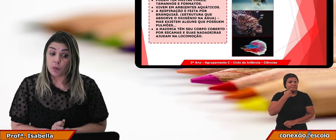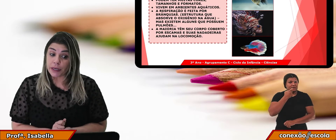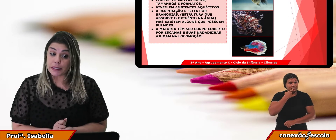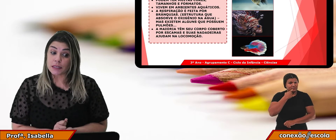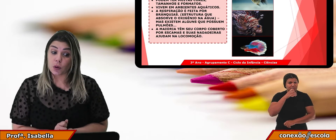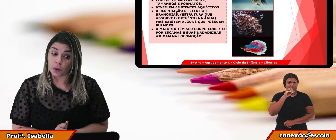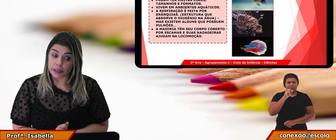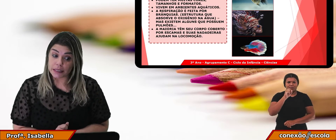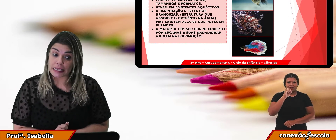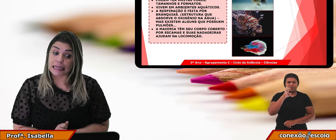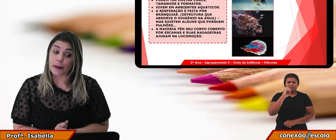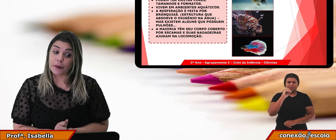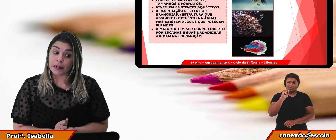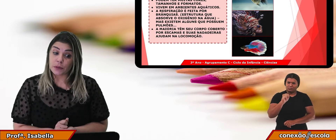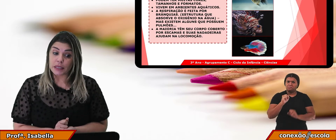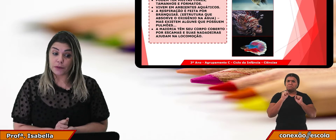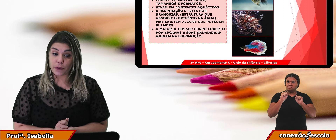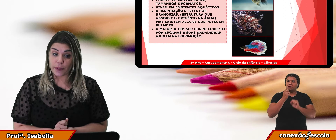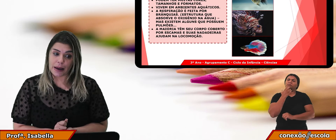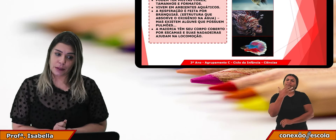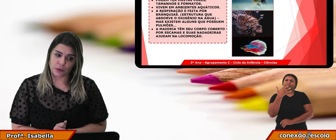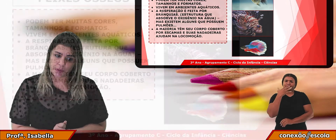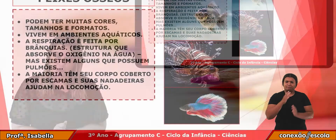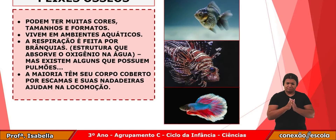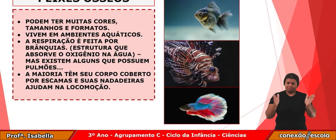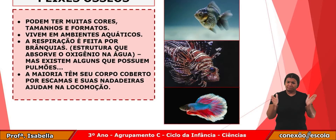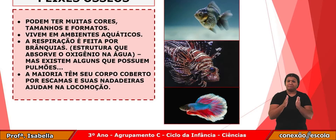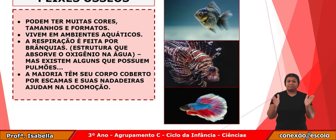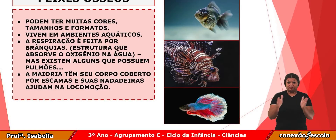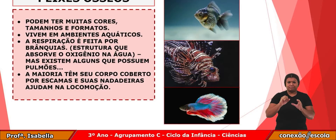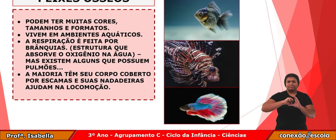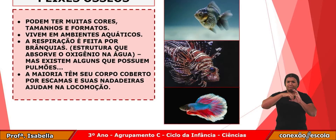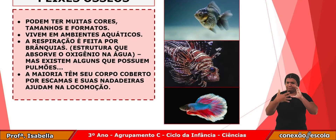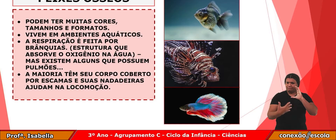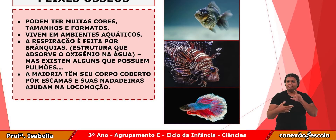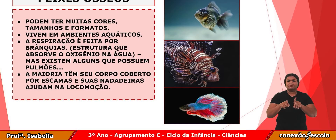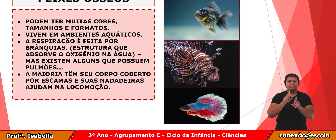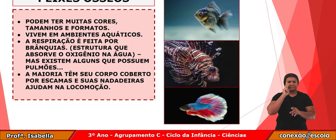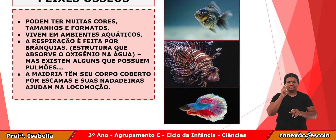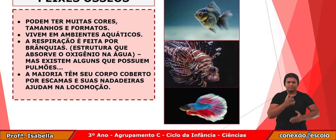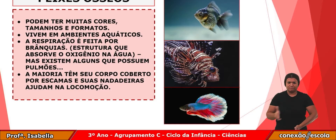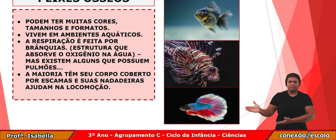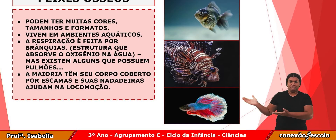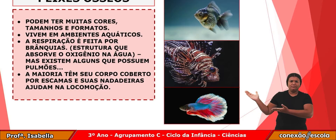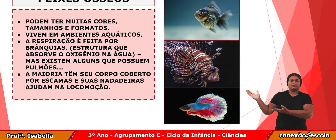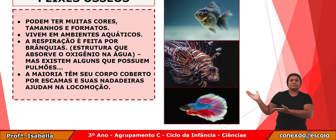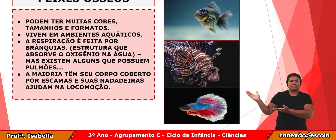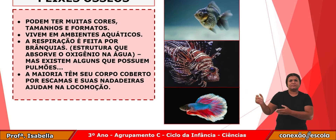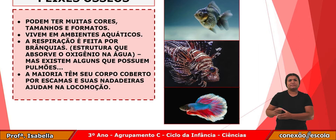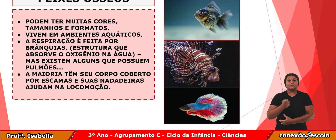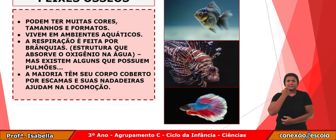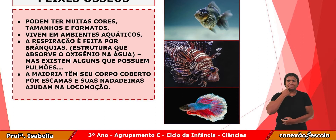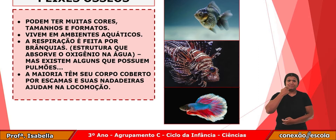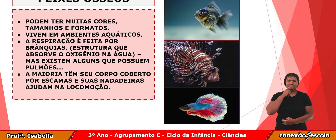ter muitas cores, tamanhos e formatos. Olham as imagens para vocês verem. Esses